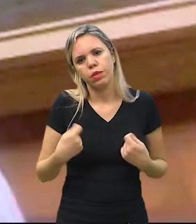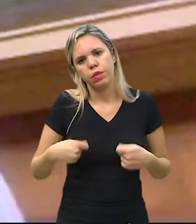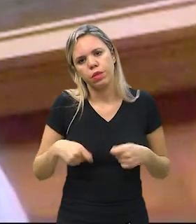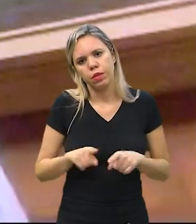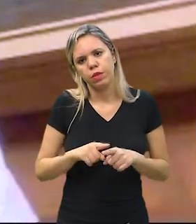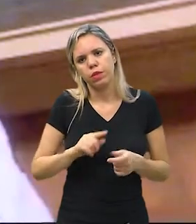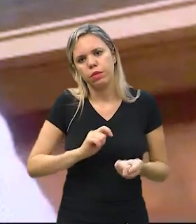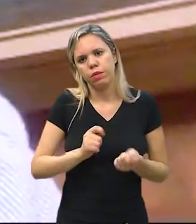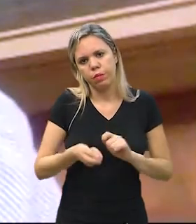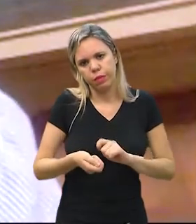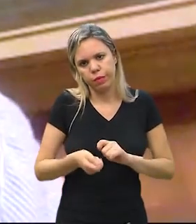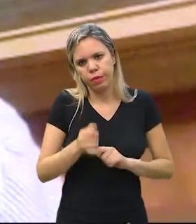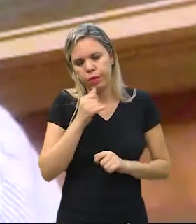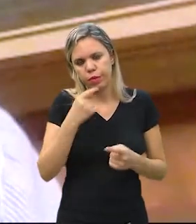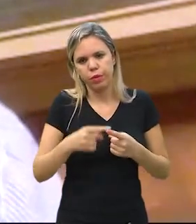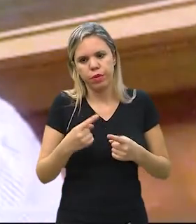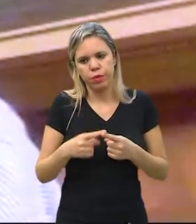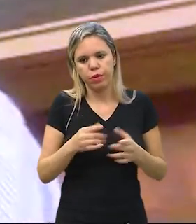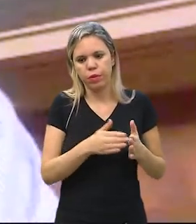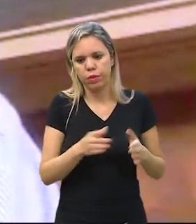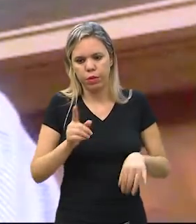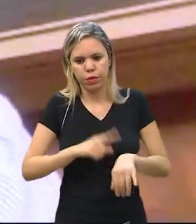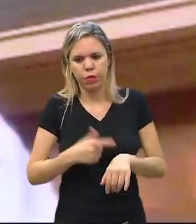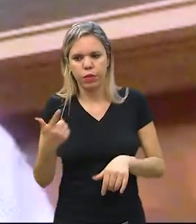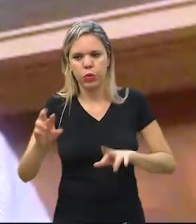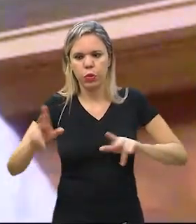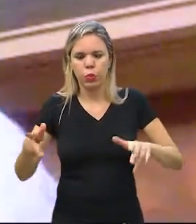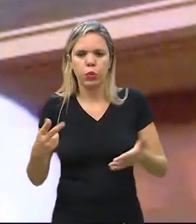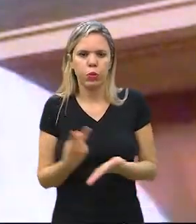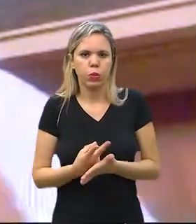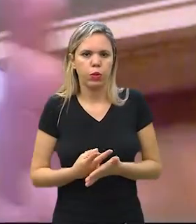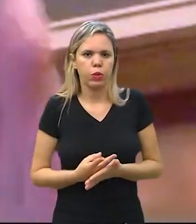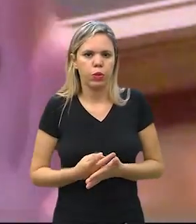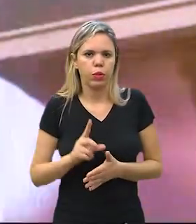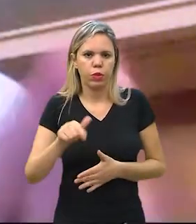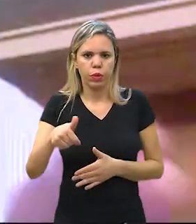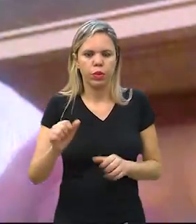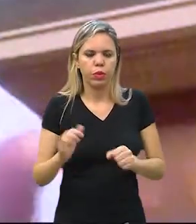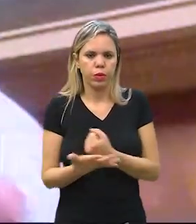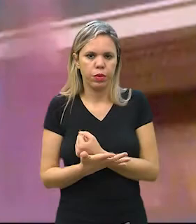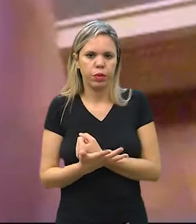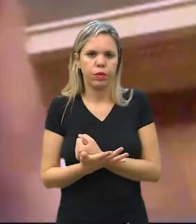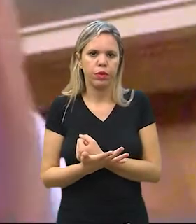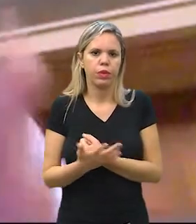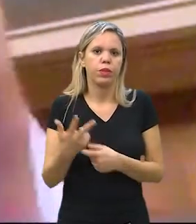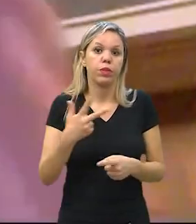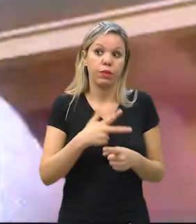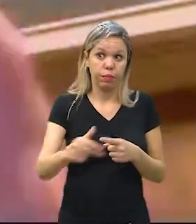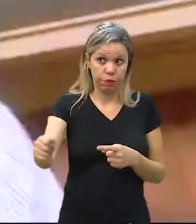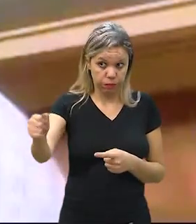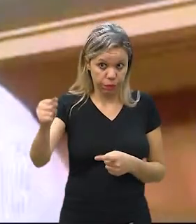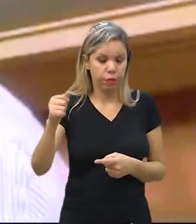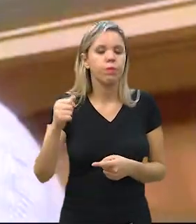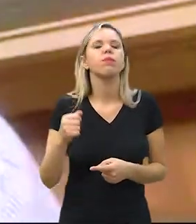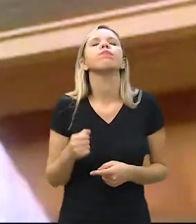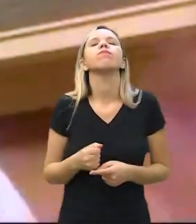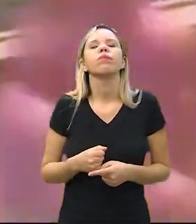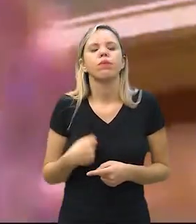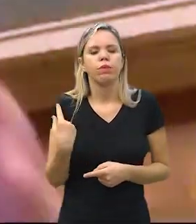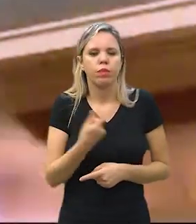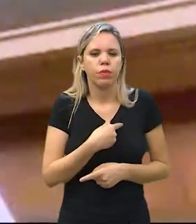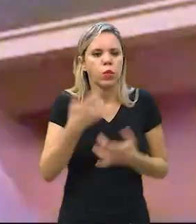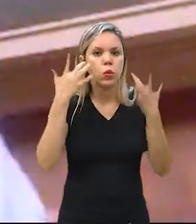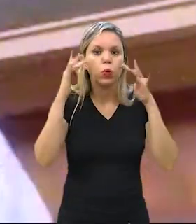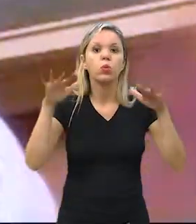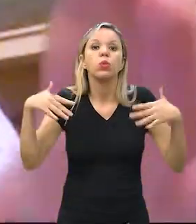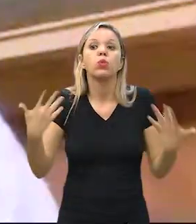gente precisa se adaptar, porque os tempos são outros, e mesmo após a pandemia, que ela vai passar, a